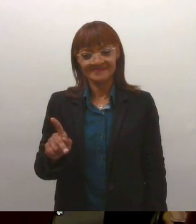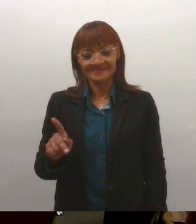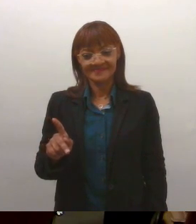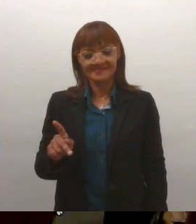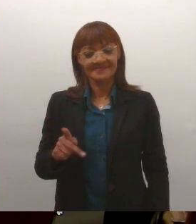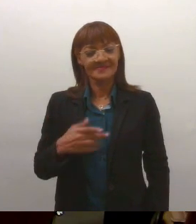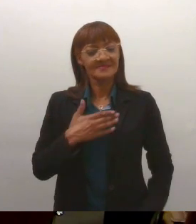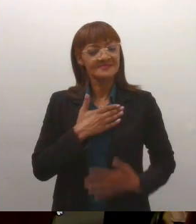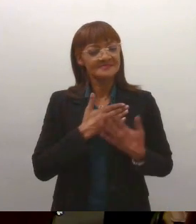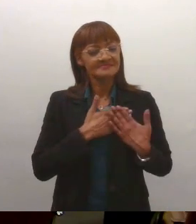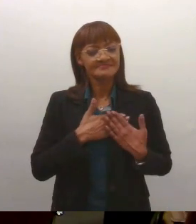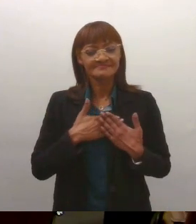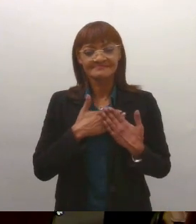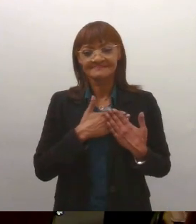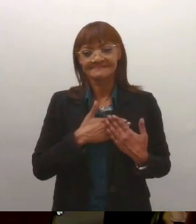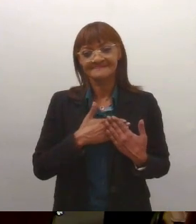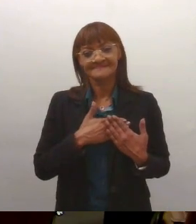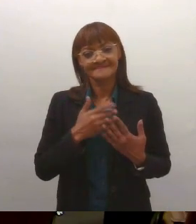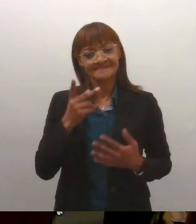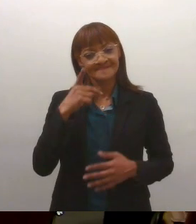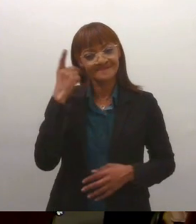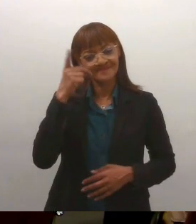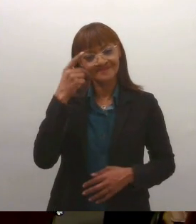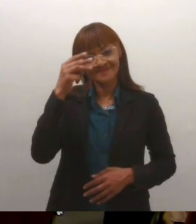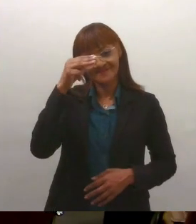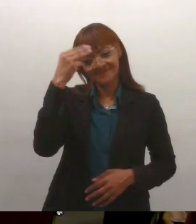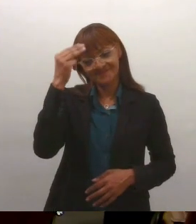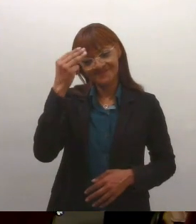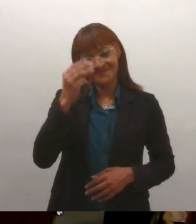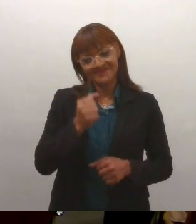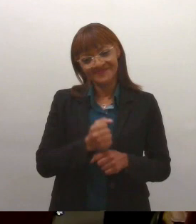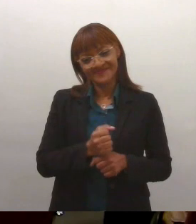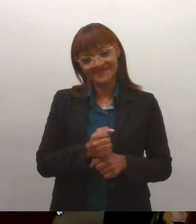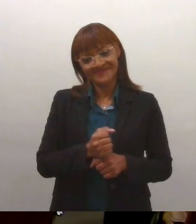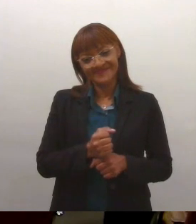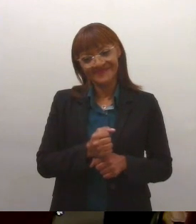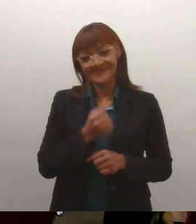esse homem de cabelos prateados, que eu tenho